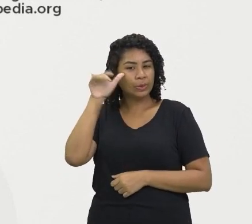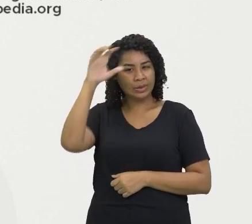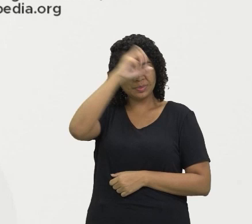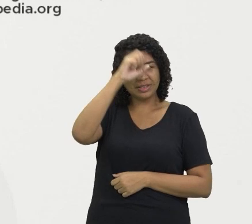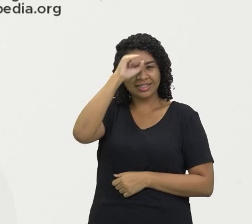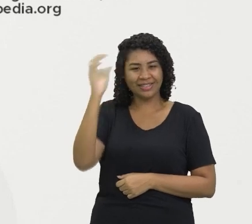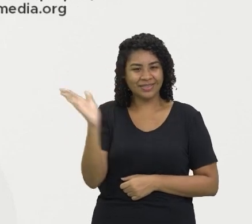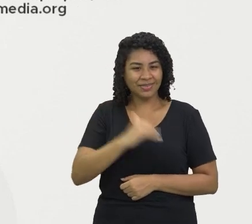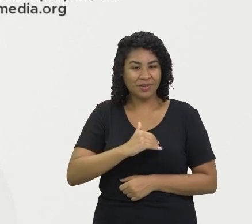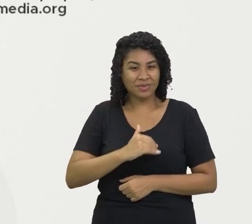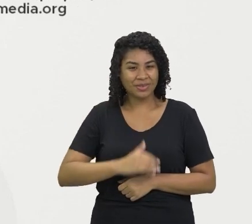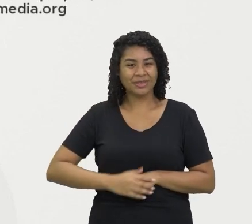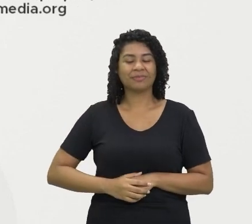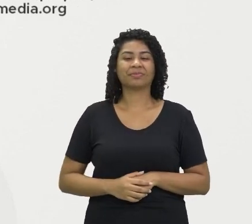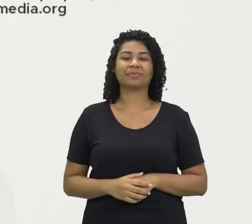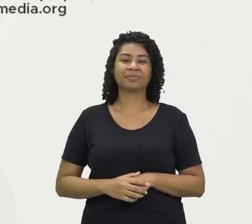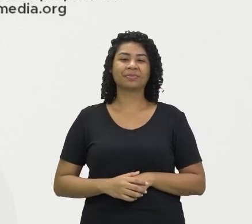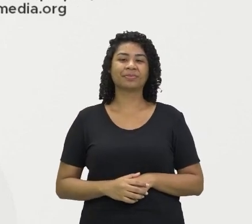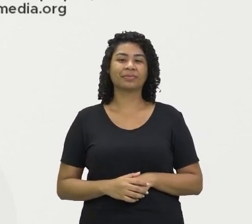então?